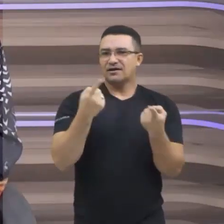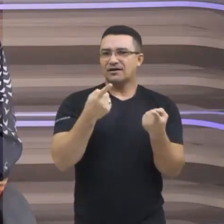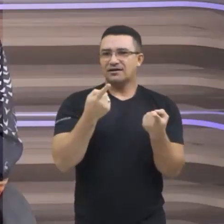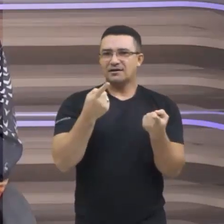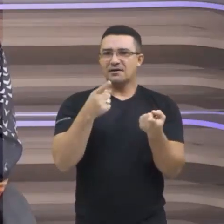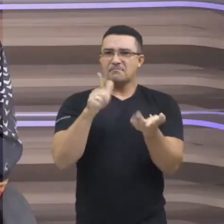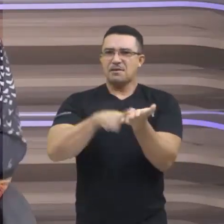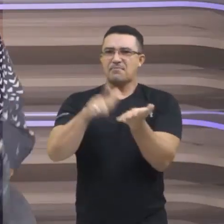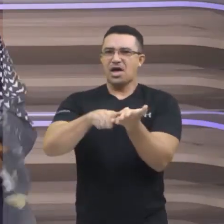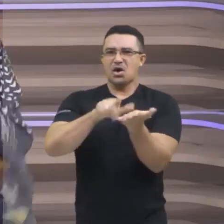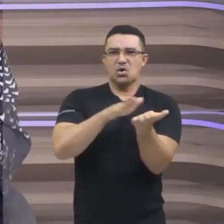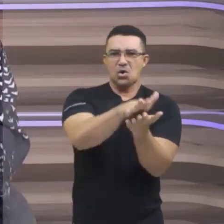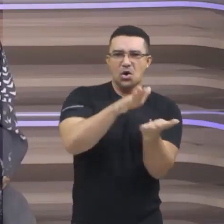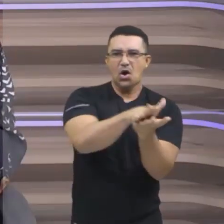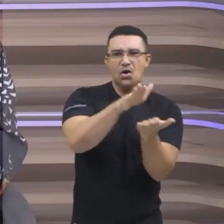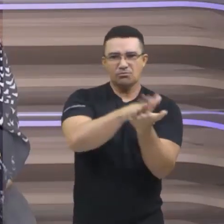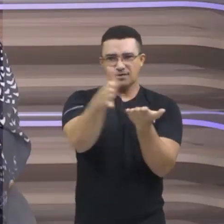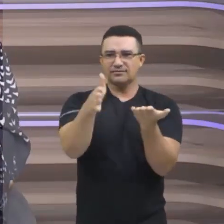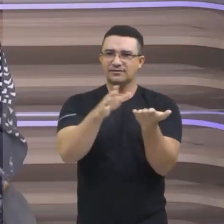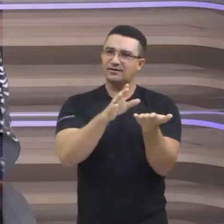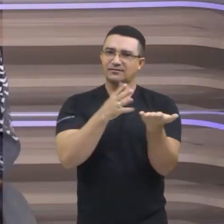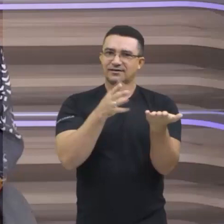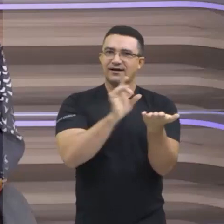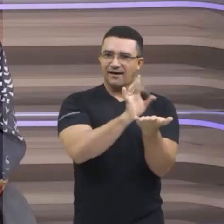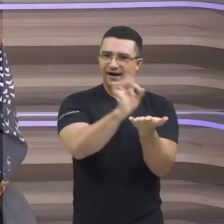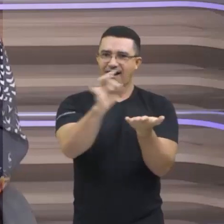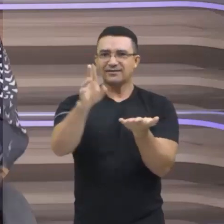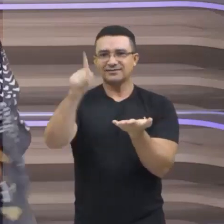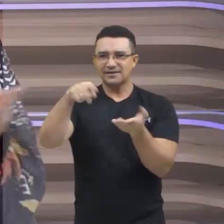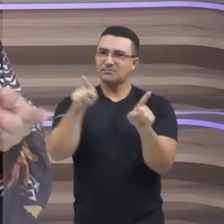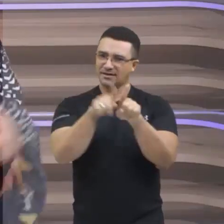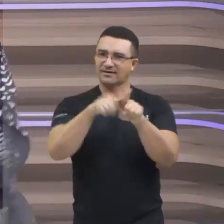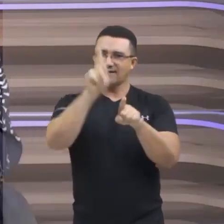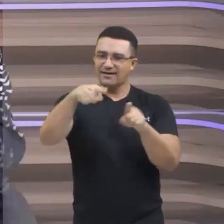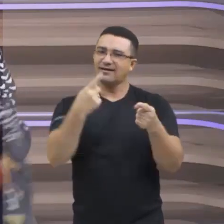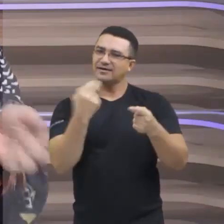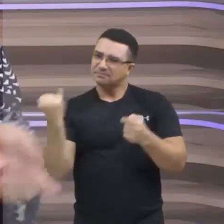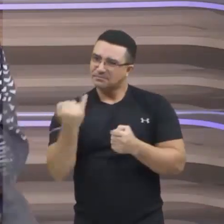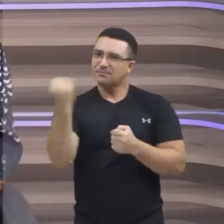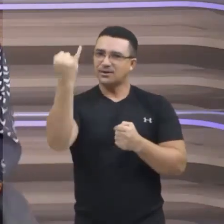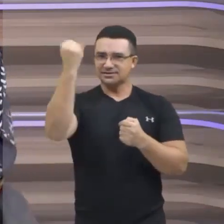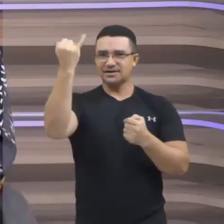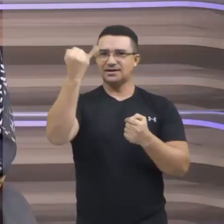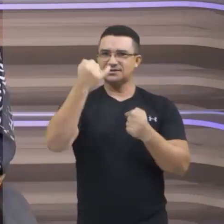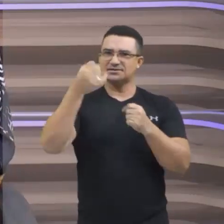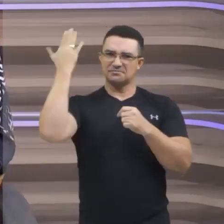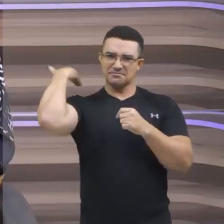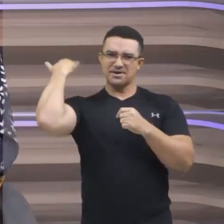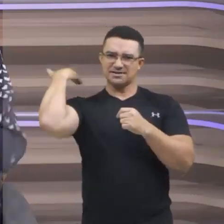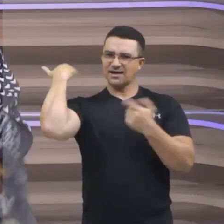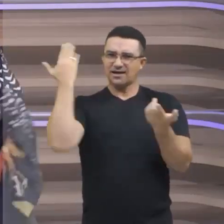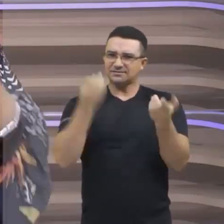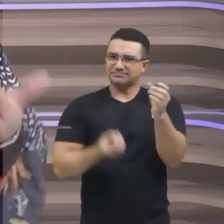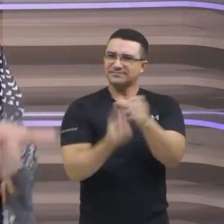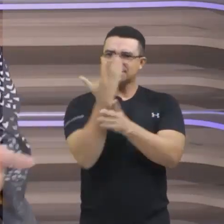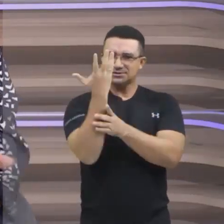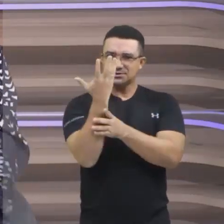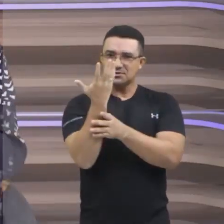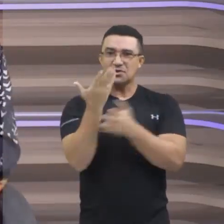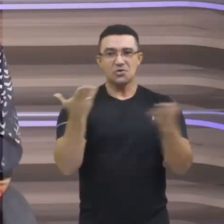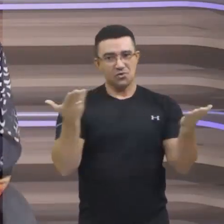uma tecnologia e cada uma teve o seu papel importante na época que foi desenvolvido.